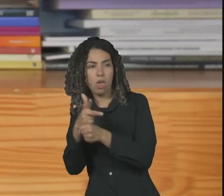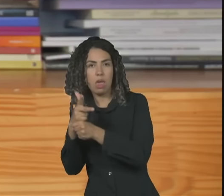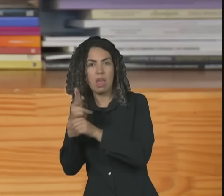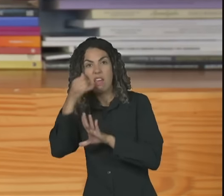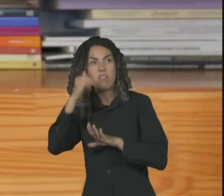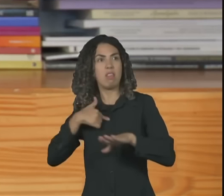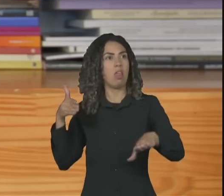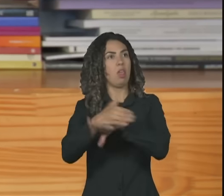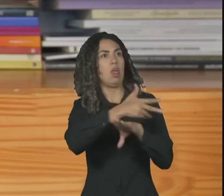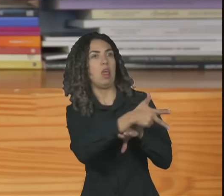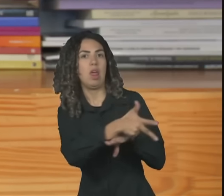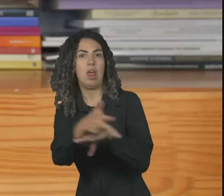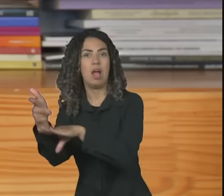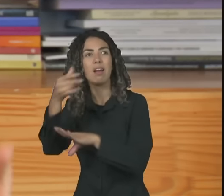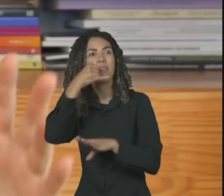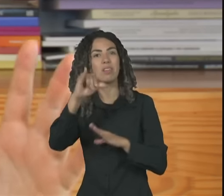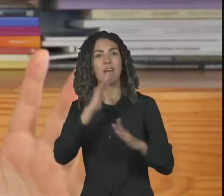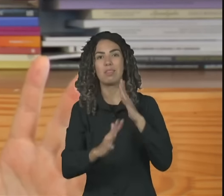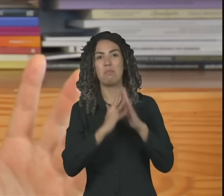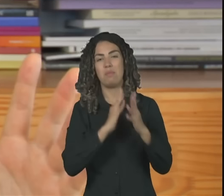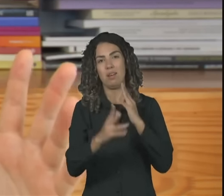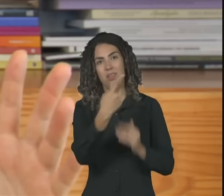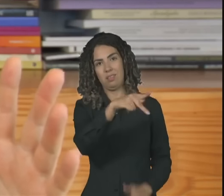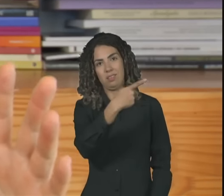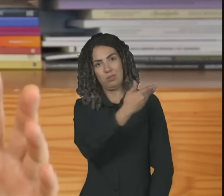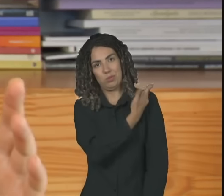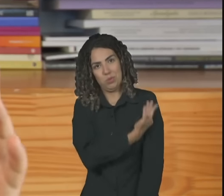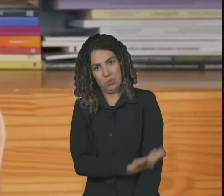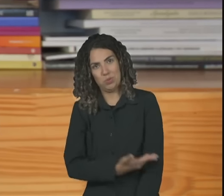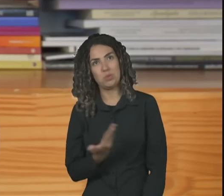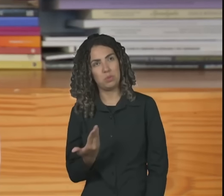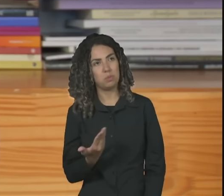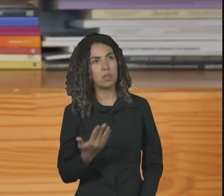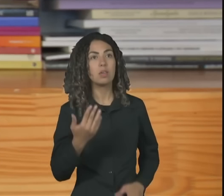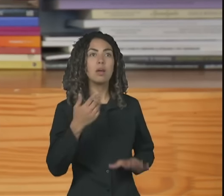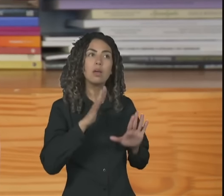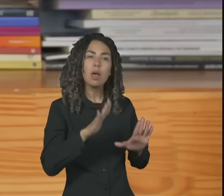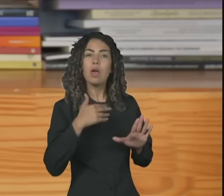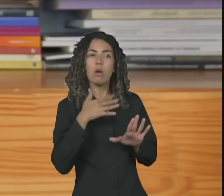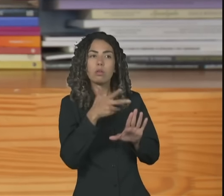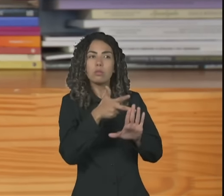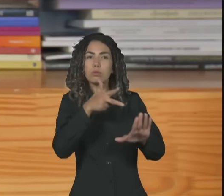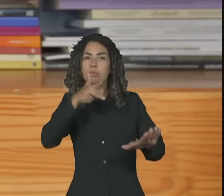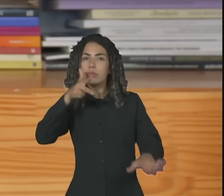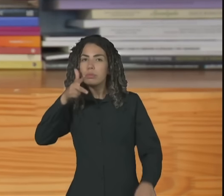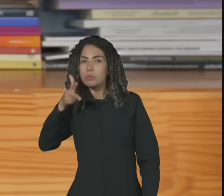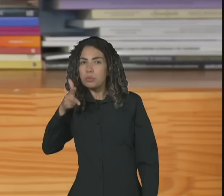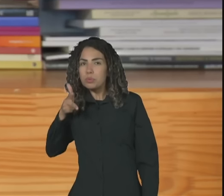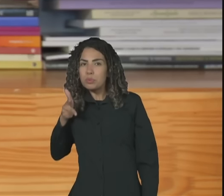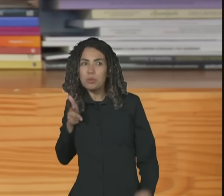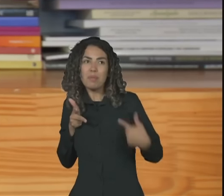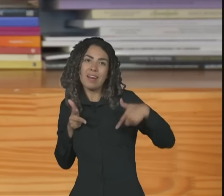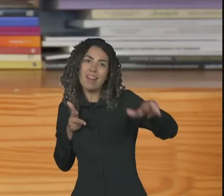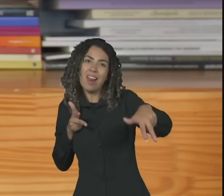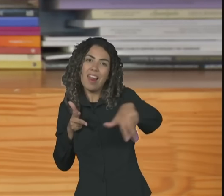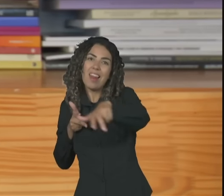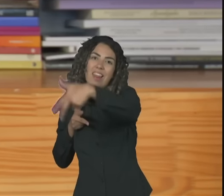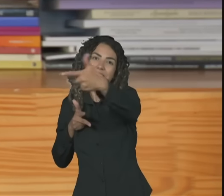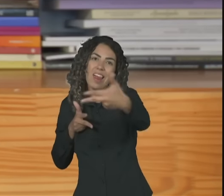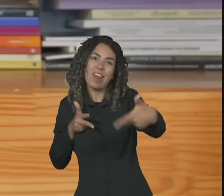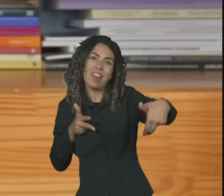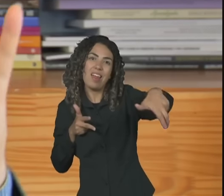O primeiro aspecto é enaltecer a criança, de olhar minimamente para